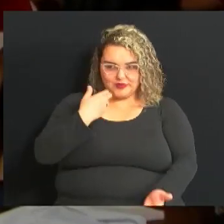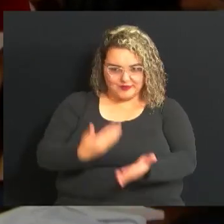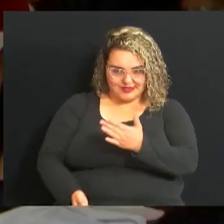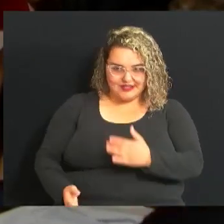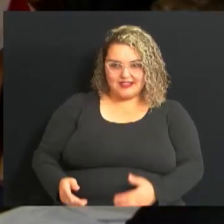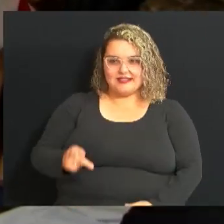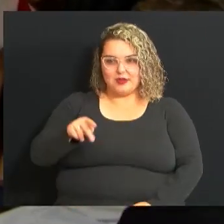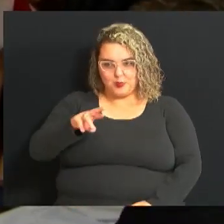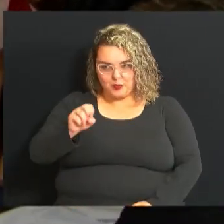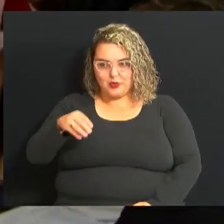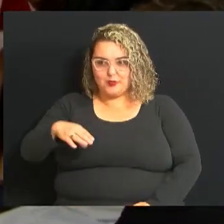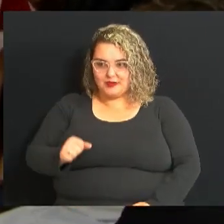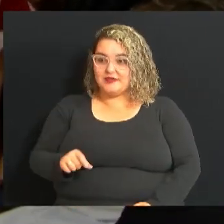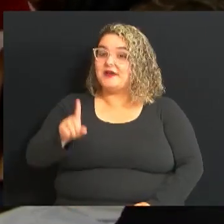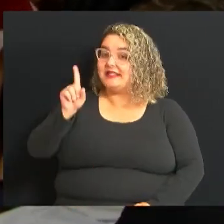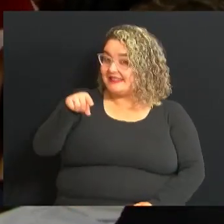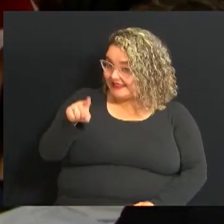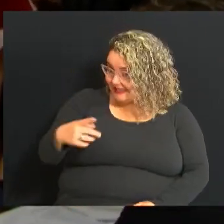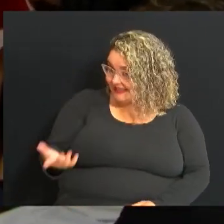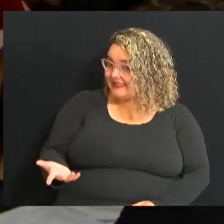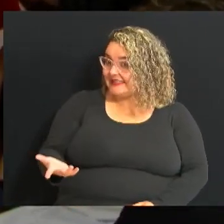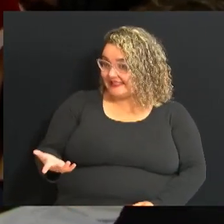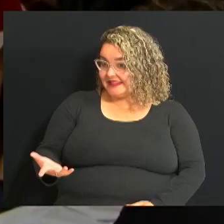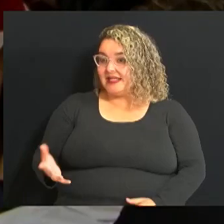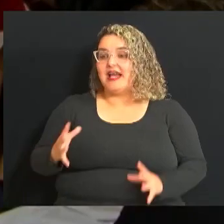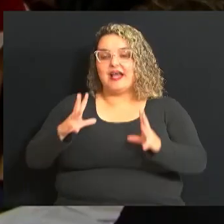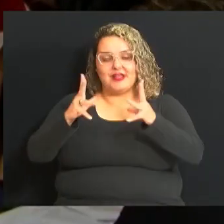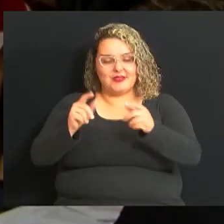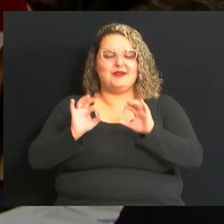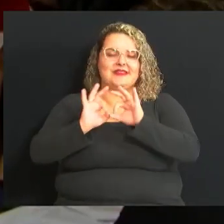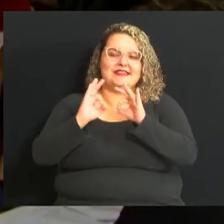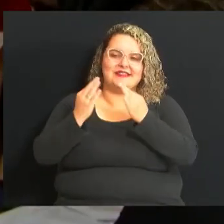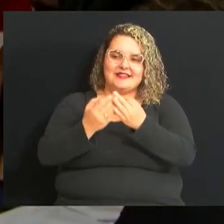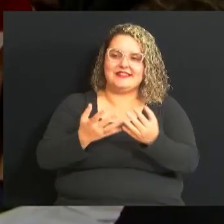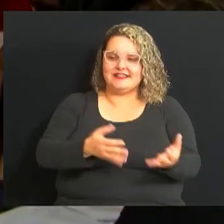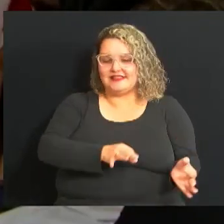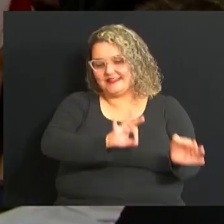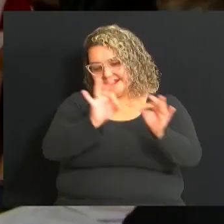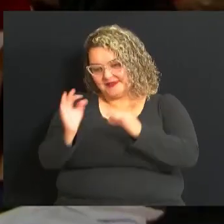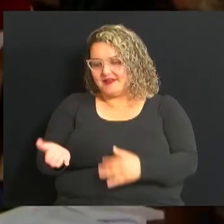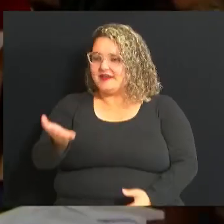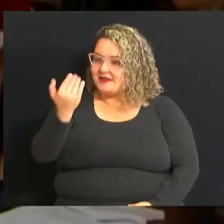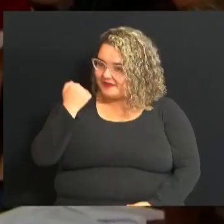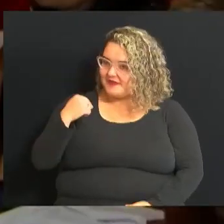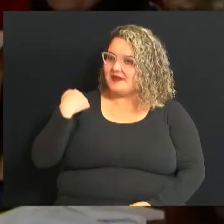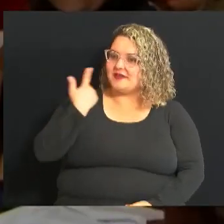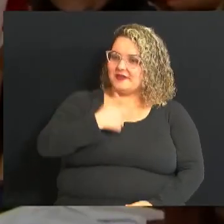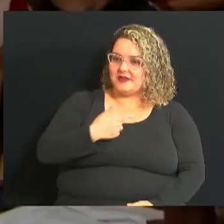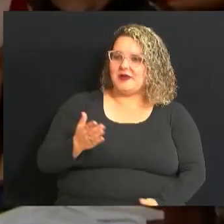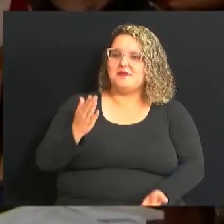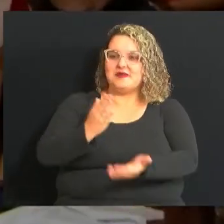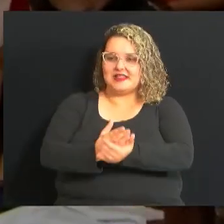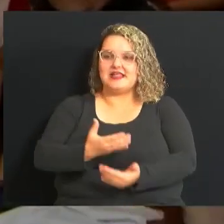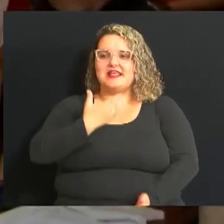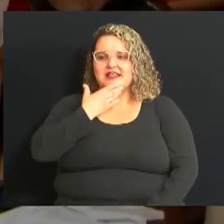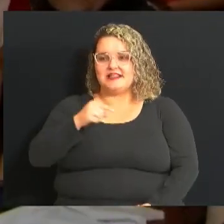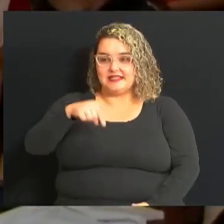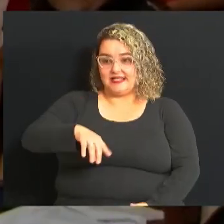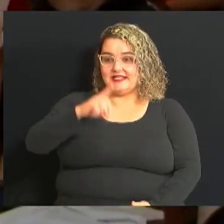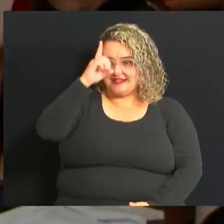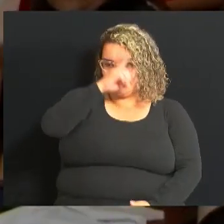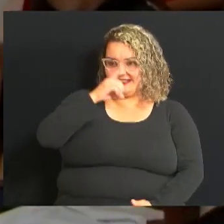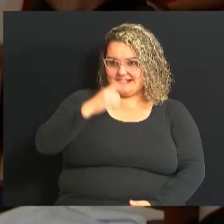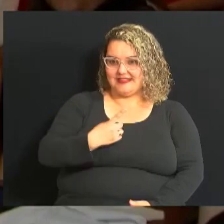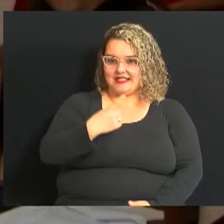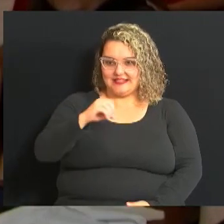Exatamente, faço um convite a todas as famílias que estão, né, assistindo, que venham participar da nossa parada de Natal nesse domingo, a partir das 10